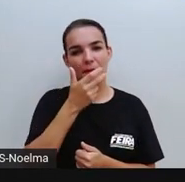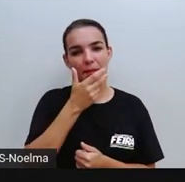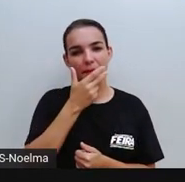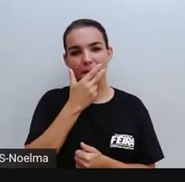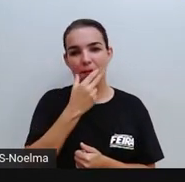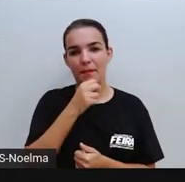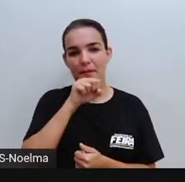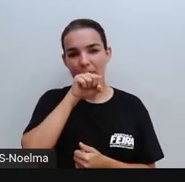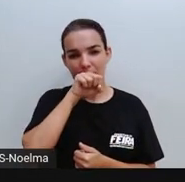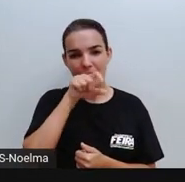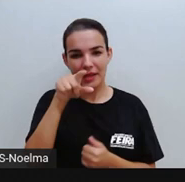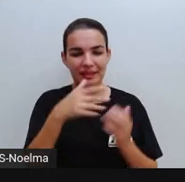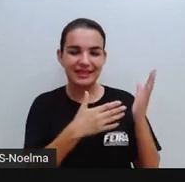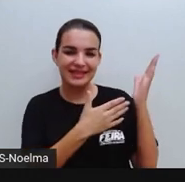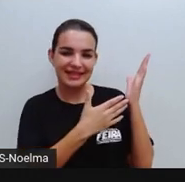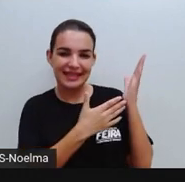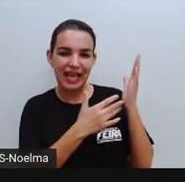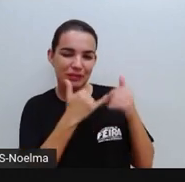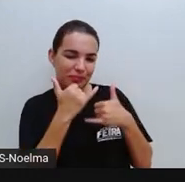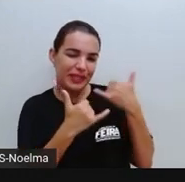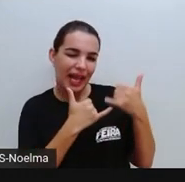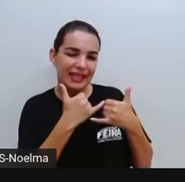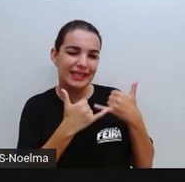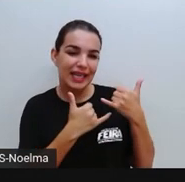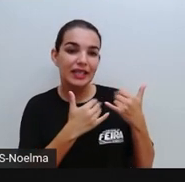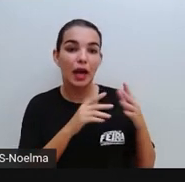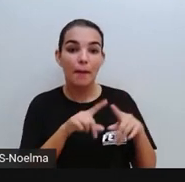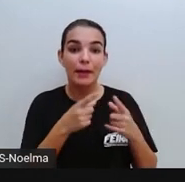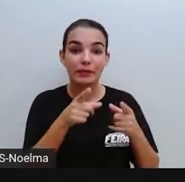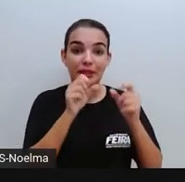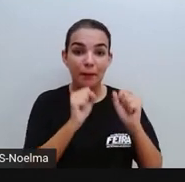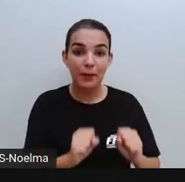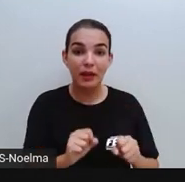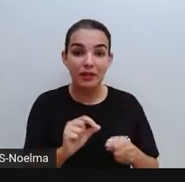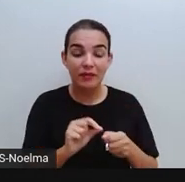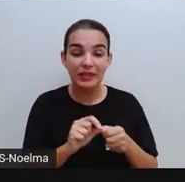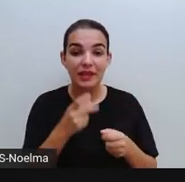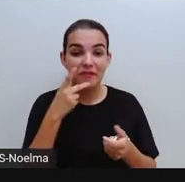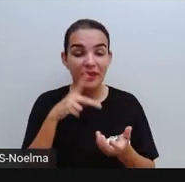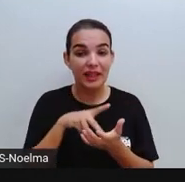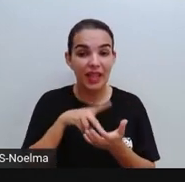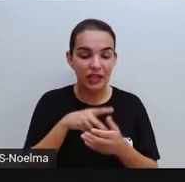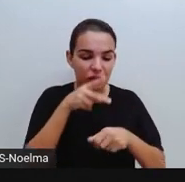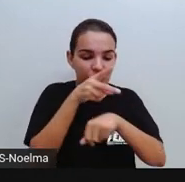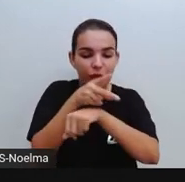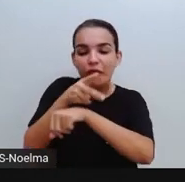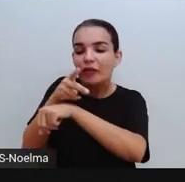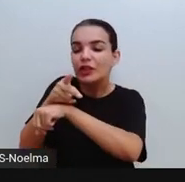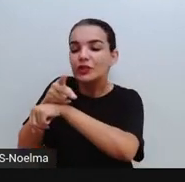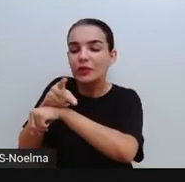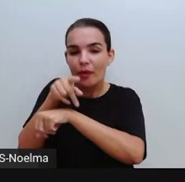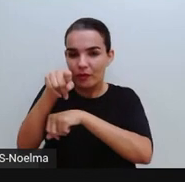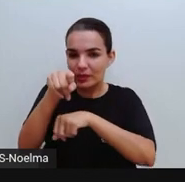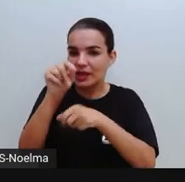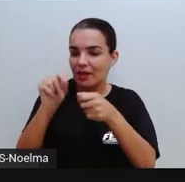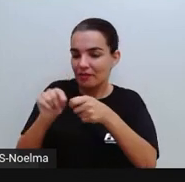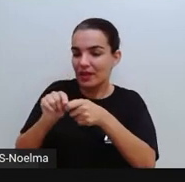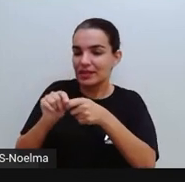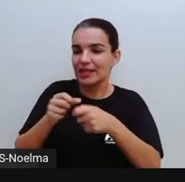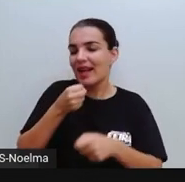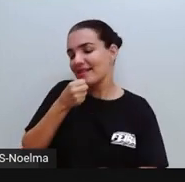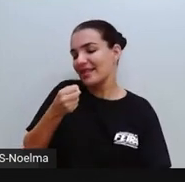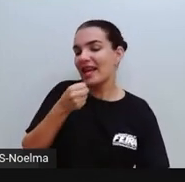porque aqui é de mentirinha né é um brinquedo mas é pediu papai a mamãe tá para filmar de